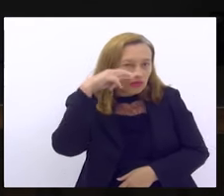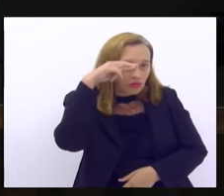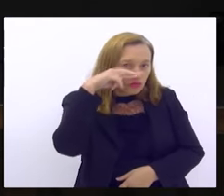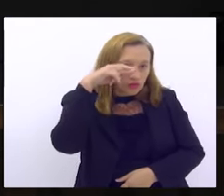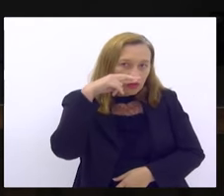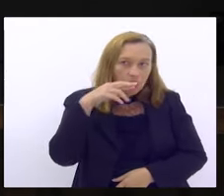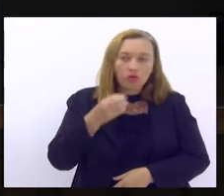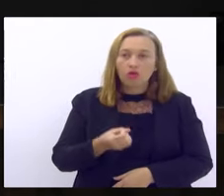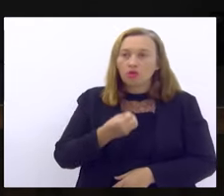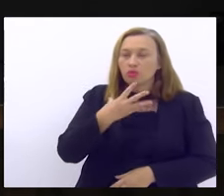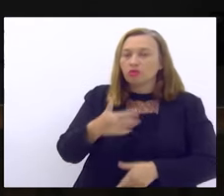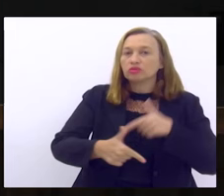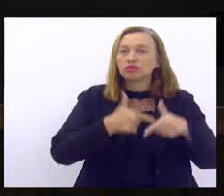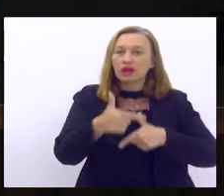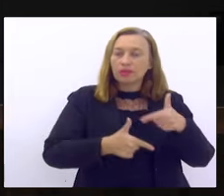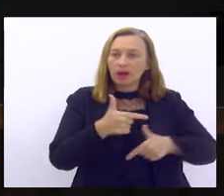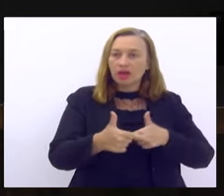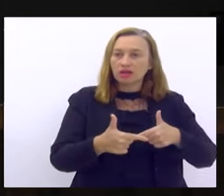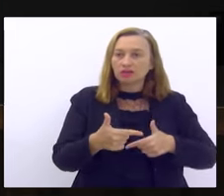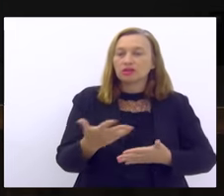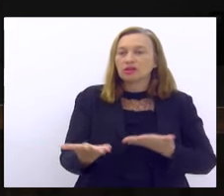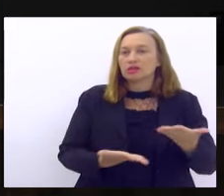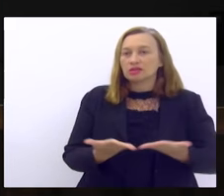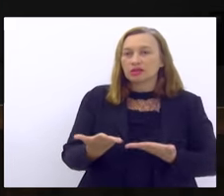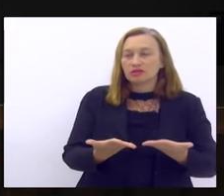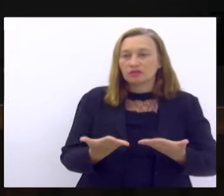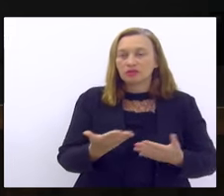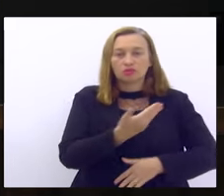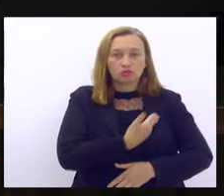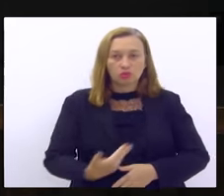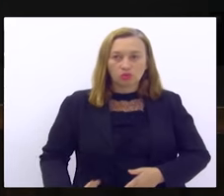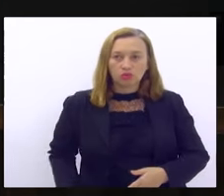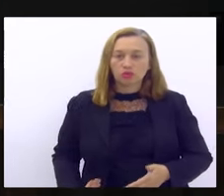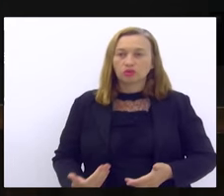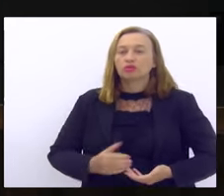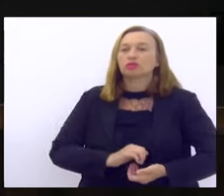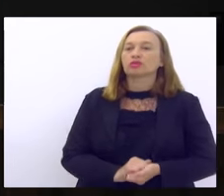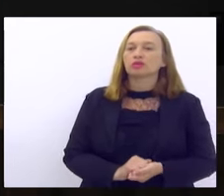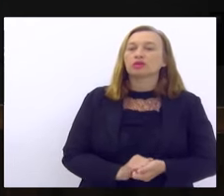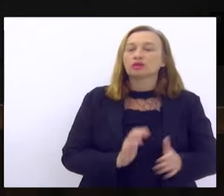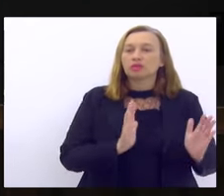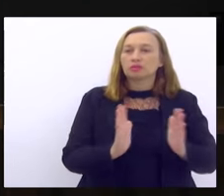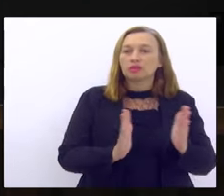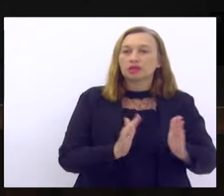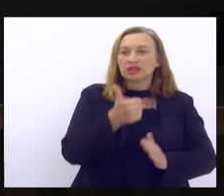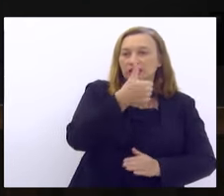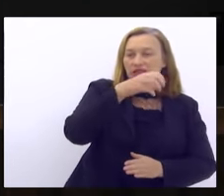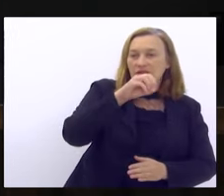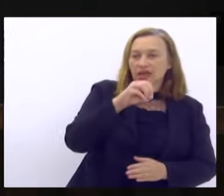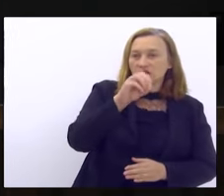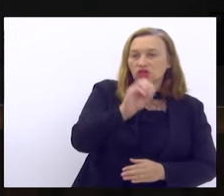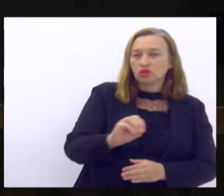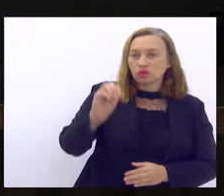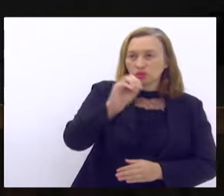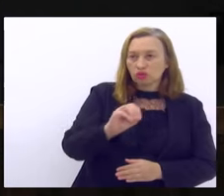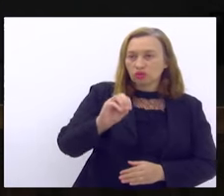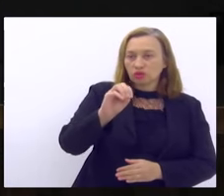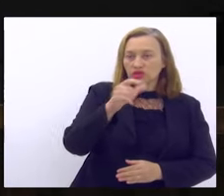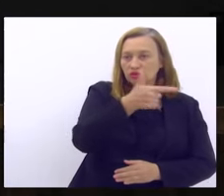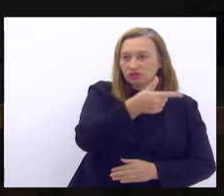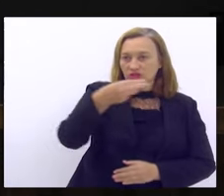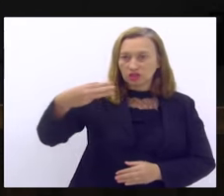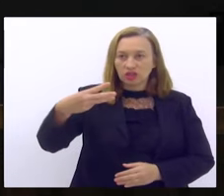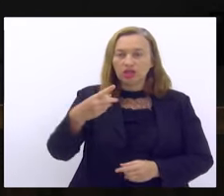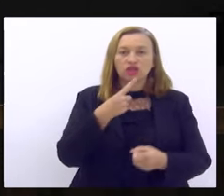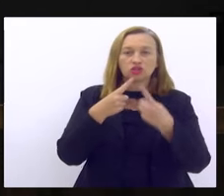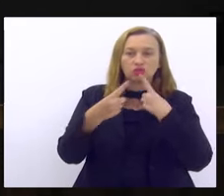boa prestação do serviço público em prol da população. Prazo de 10 de outubro de 23.